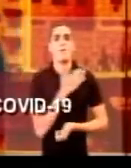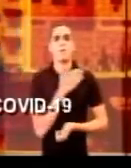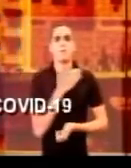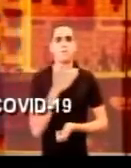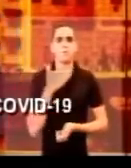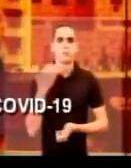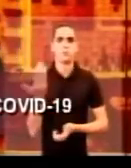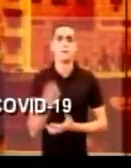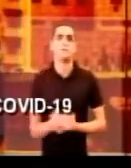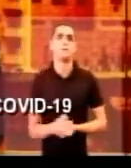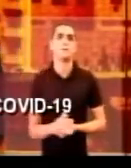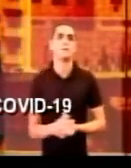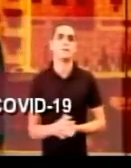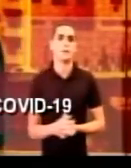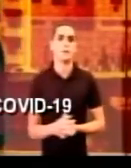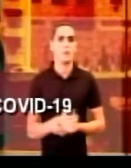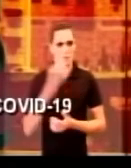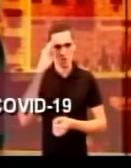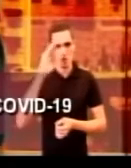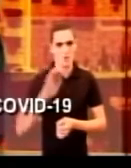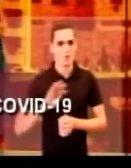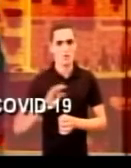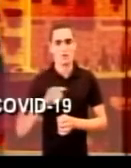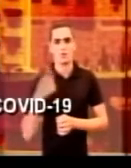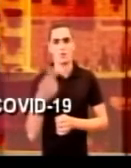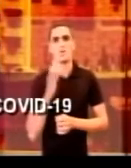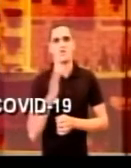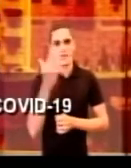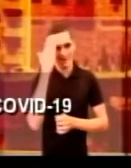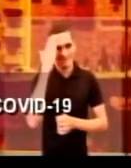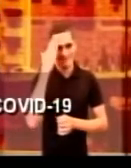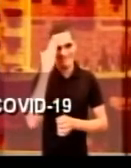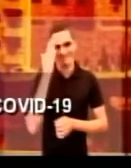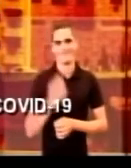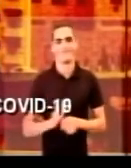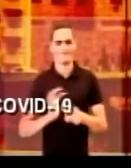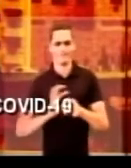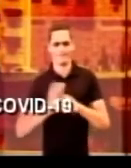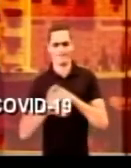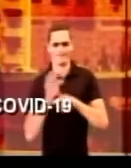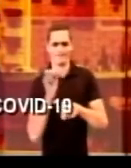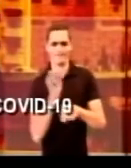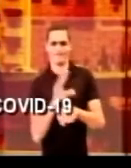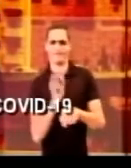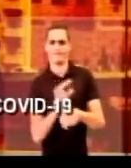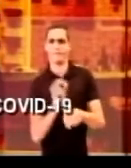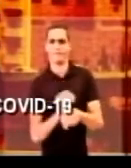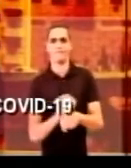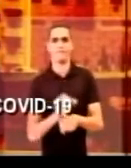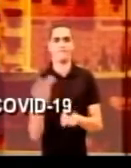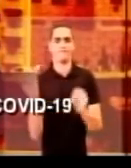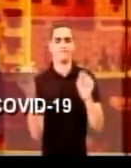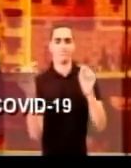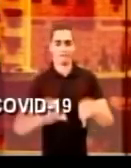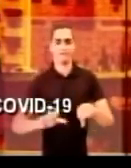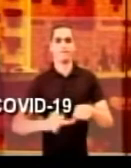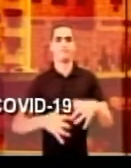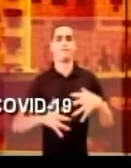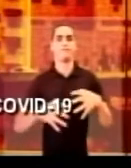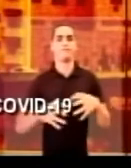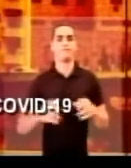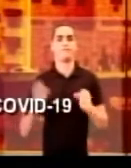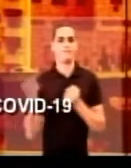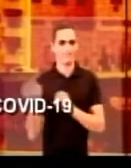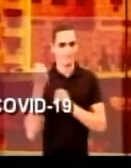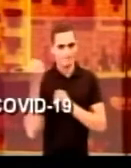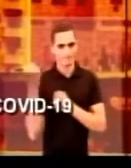que a gente sabia que era extremamente agressivo esse vírus. E a outra é